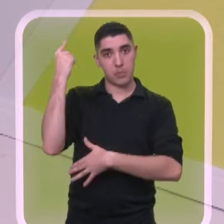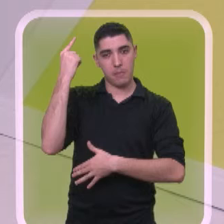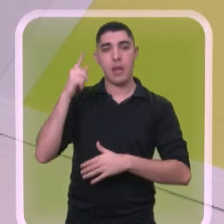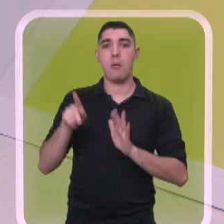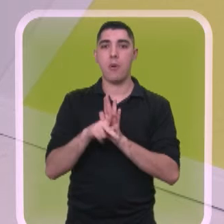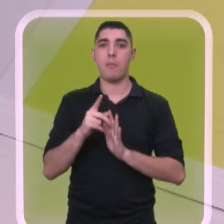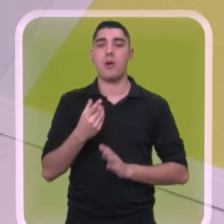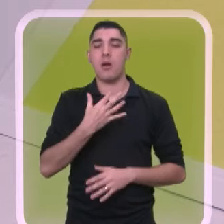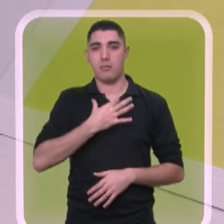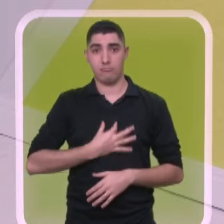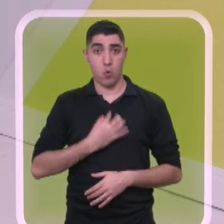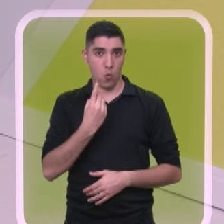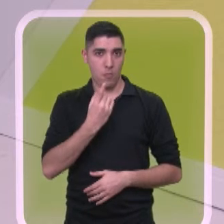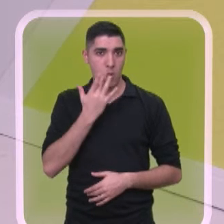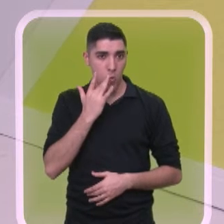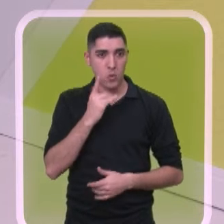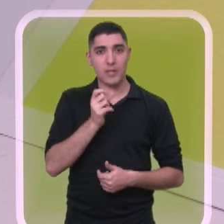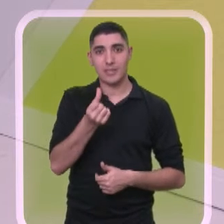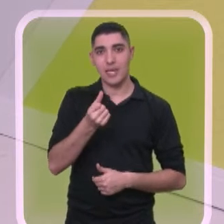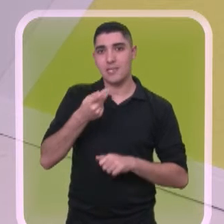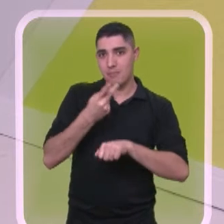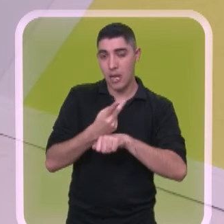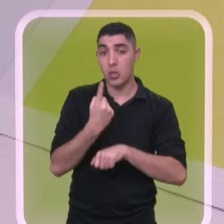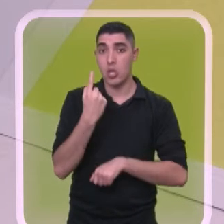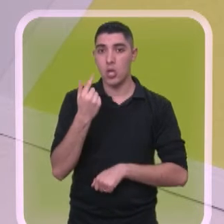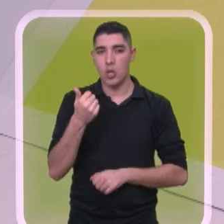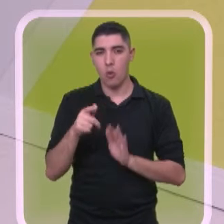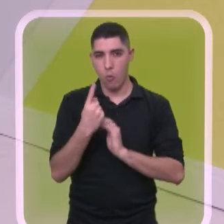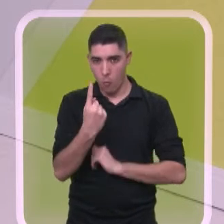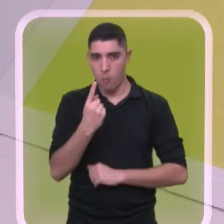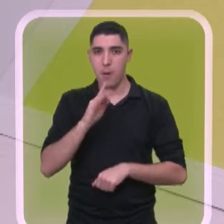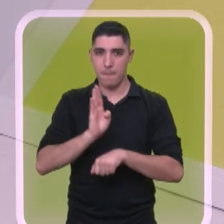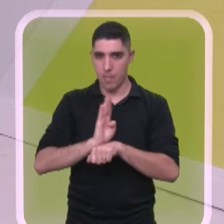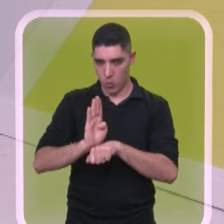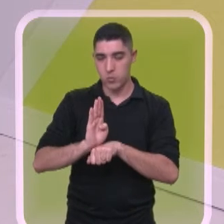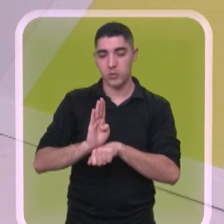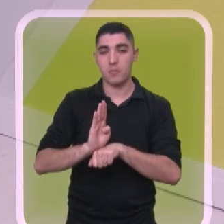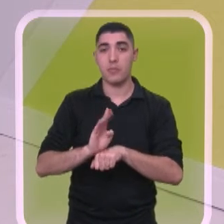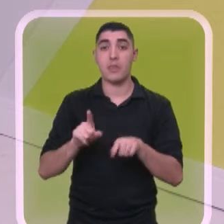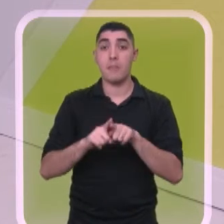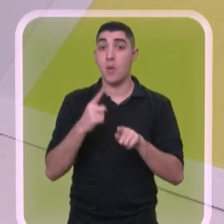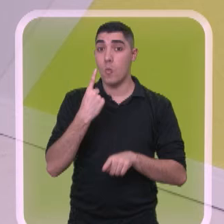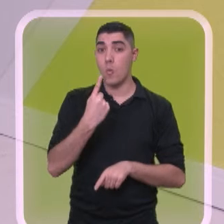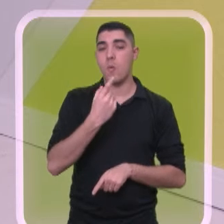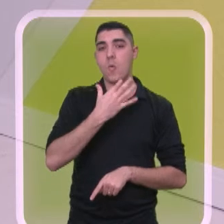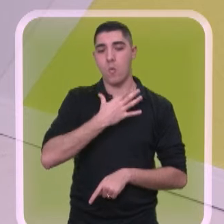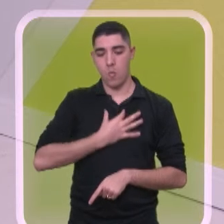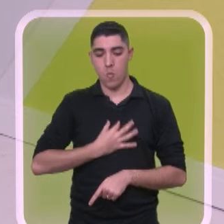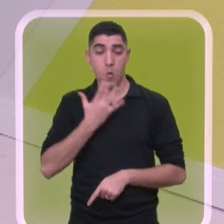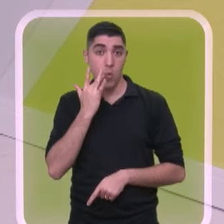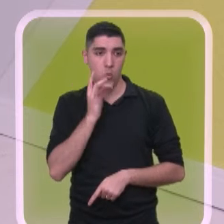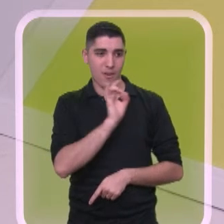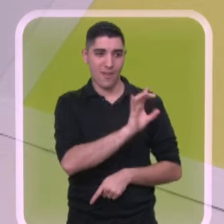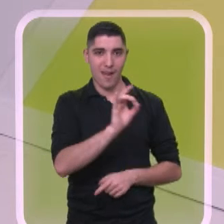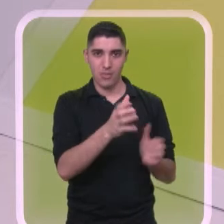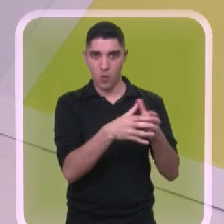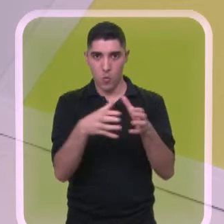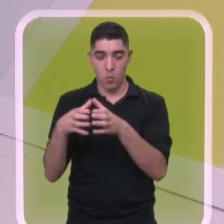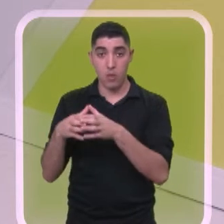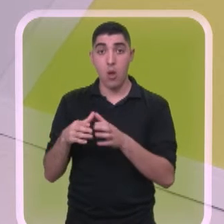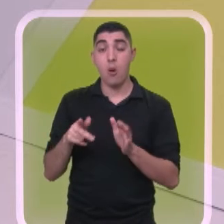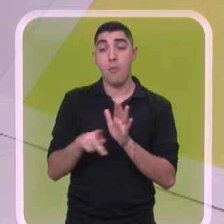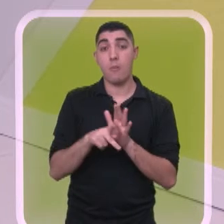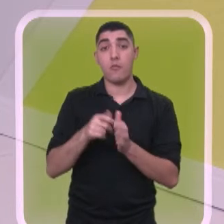ouro, 6 de prata e uma de bronze em provas individuais, além de um ouro por equipe. Já o futebol masculino